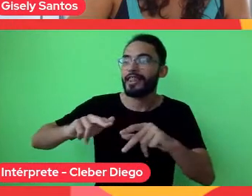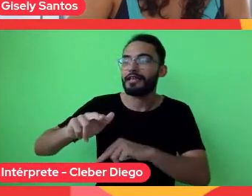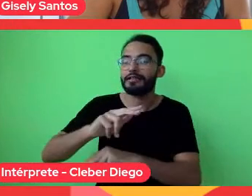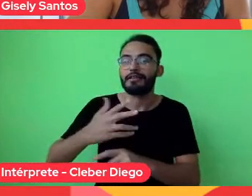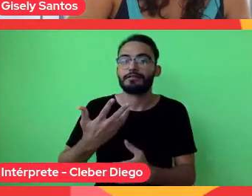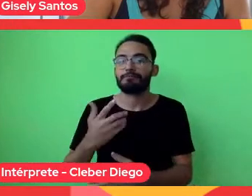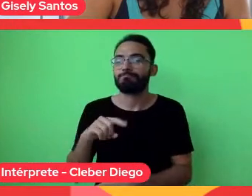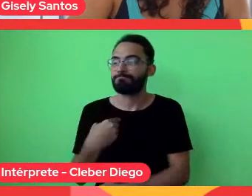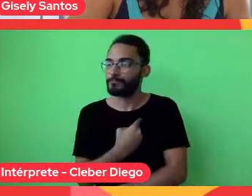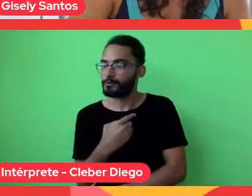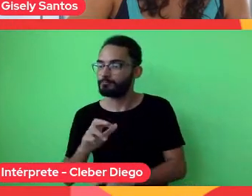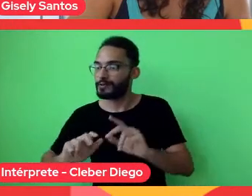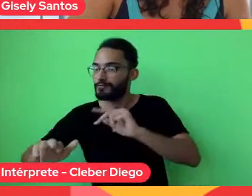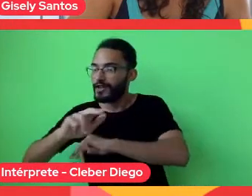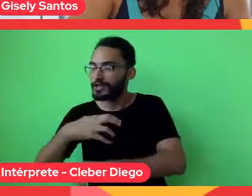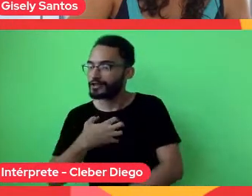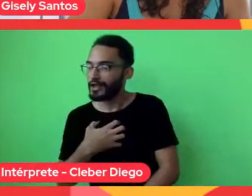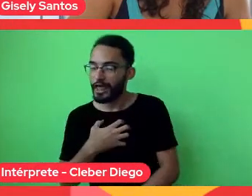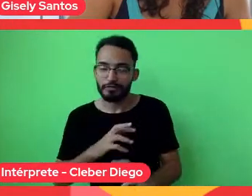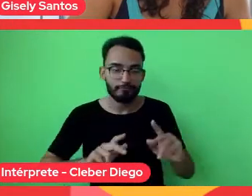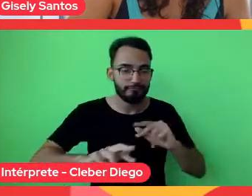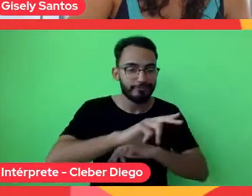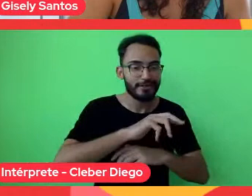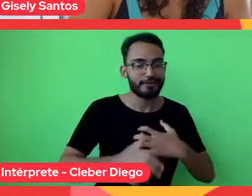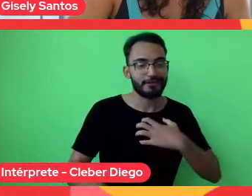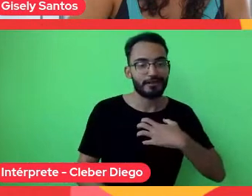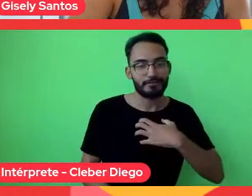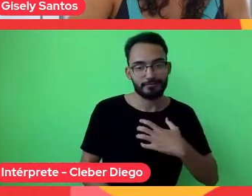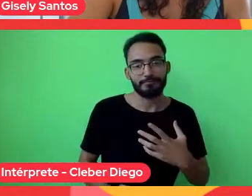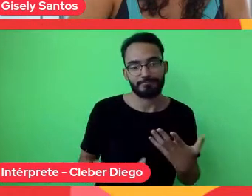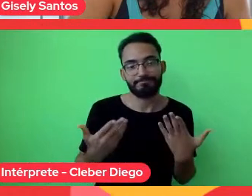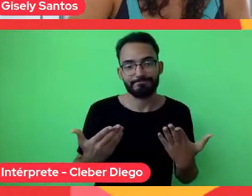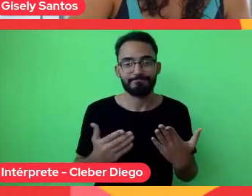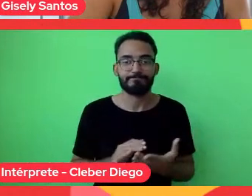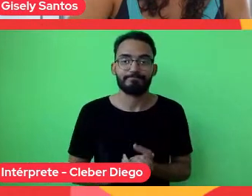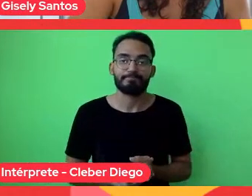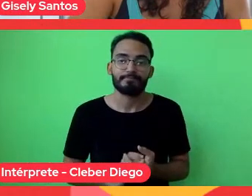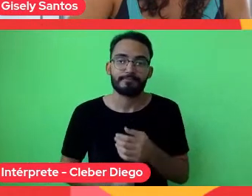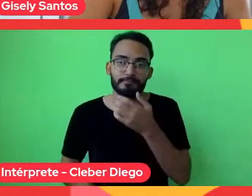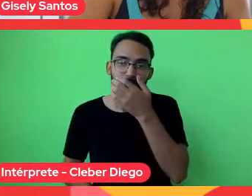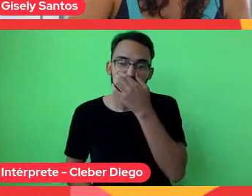né? Então, só fazendo esse parênteses aí com o que, a Marlena trouxe.